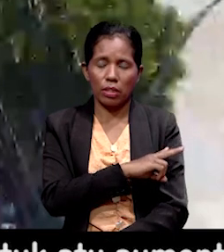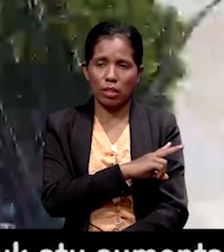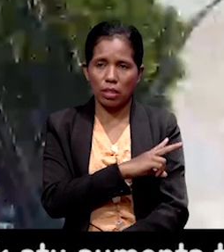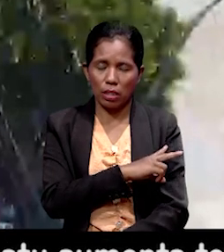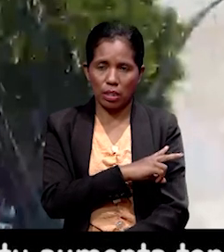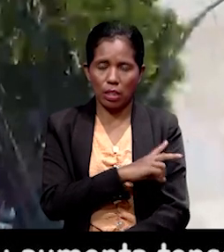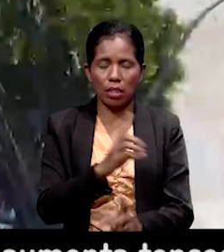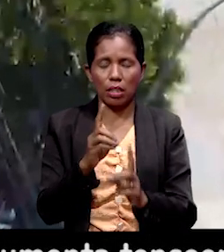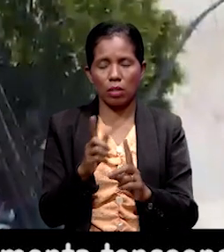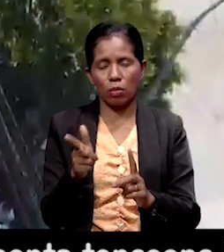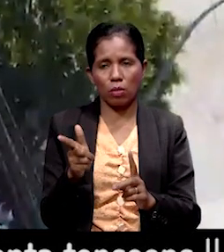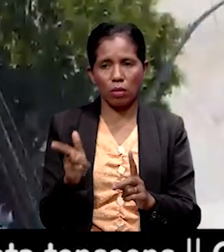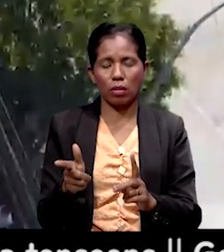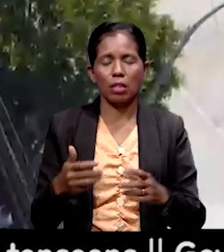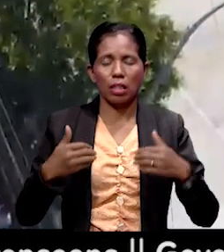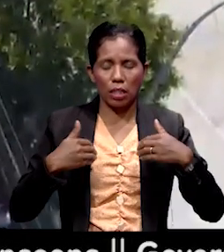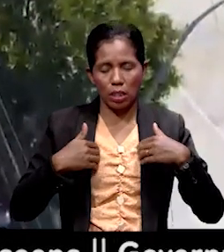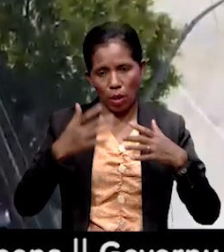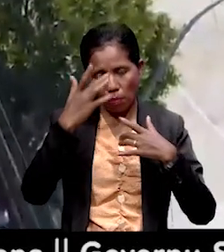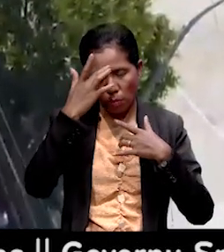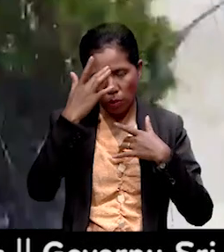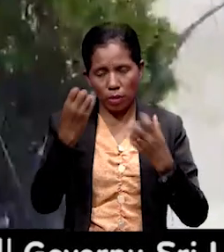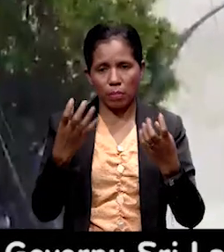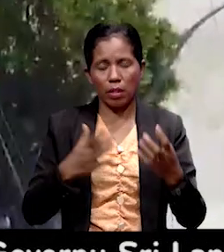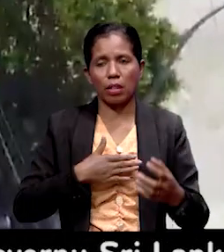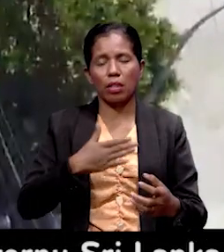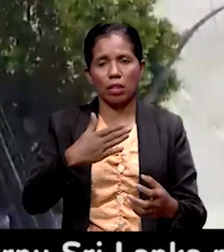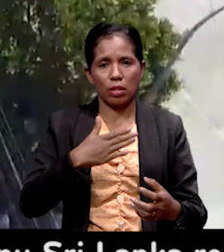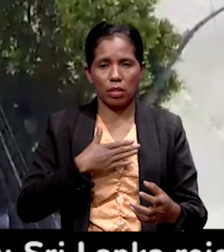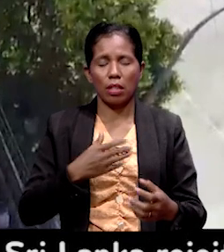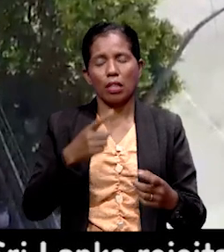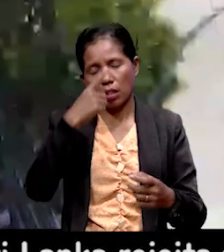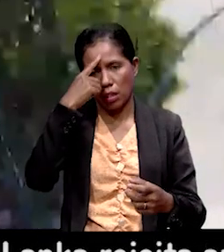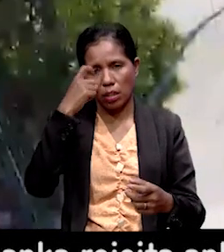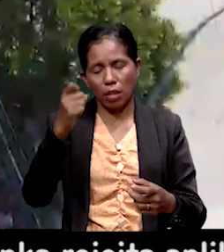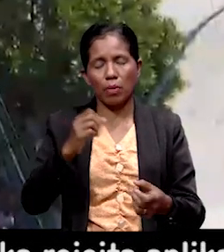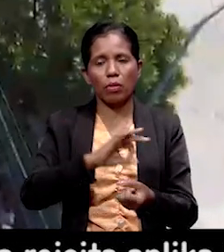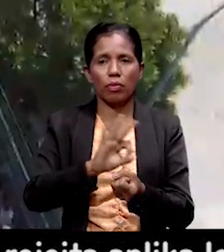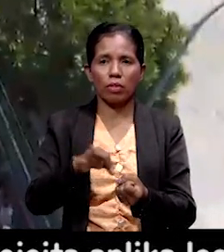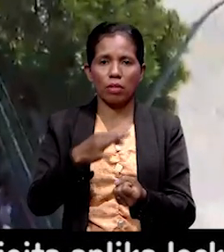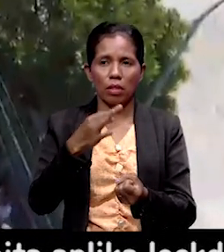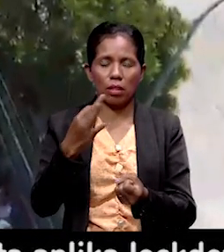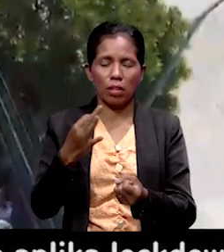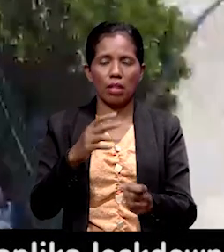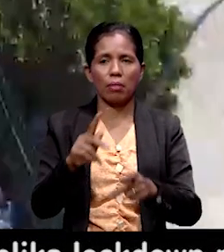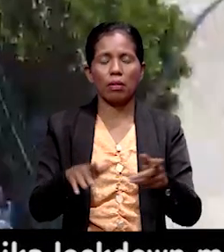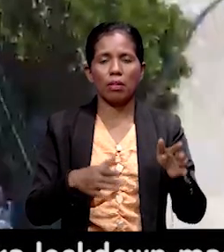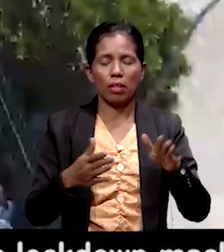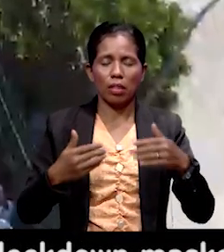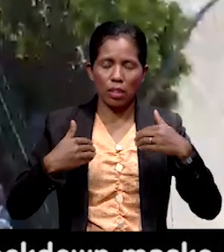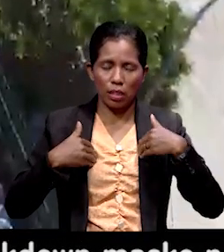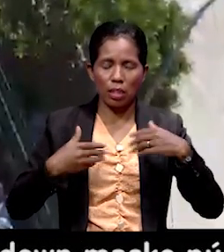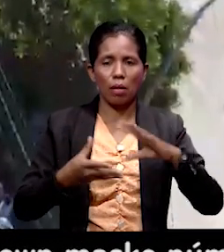diagnosticado, síndrome, insuficiência respiratória aguda, tamba COVID-19, mate bien iha mos história